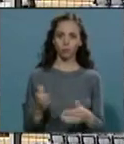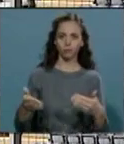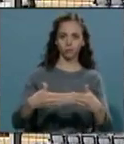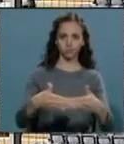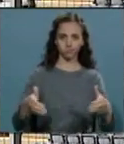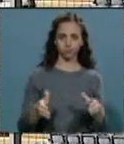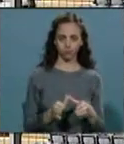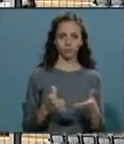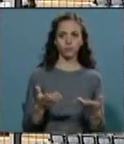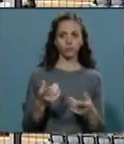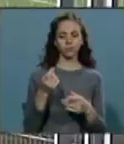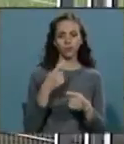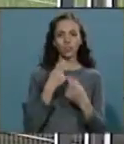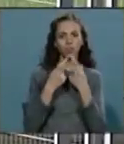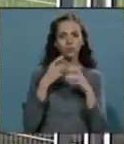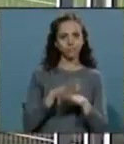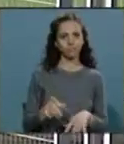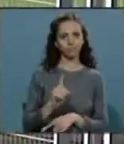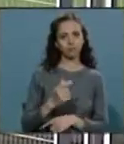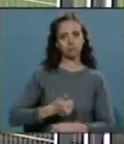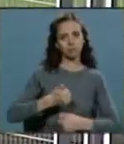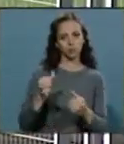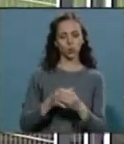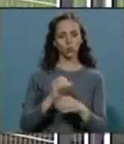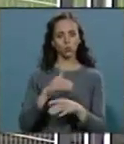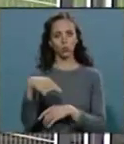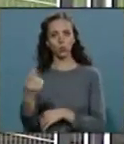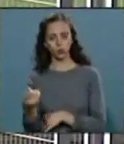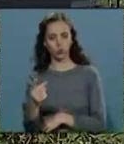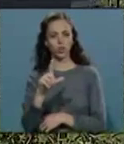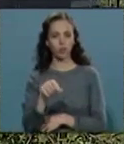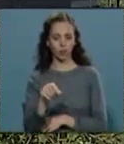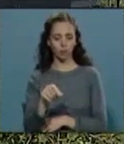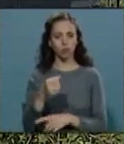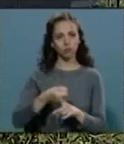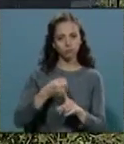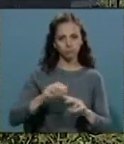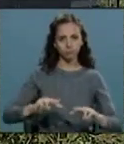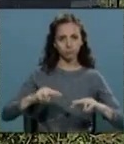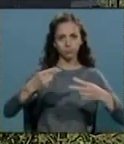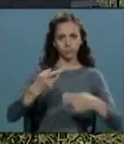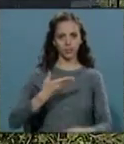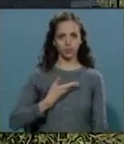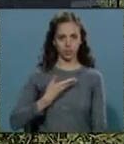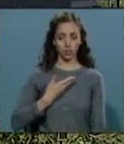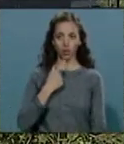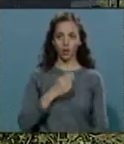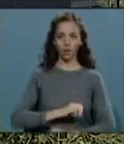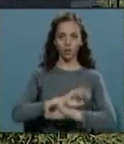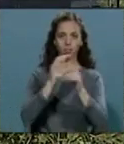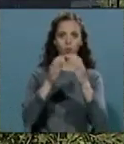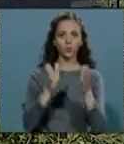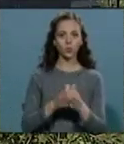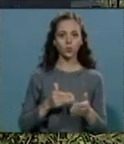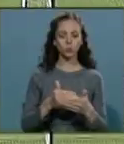porta fechada a questão não é pacífica sobretudo para outros clubes que também lutavam pela subida de divisão agora ficar são de